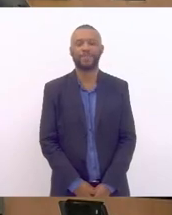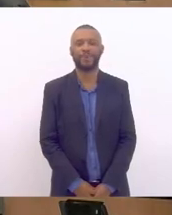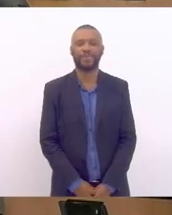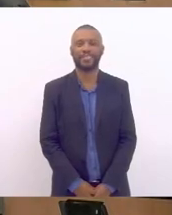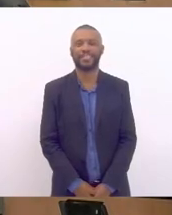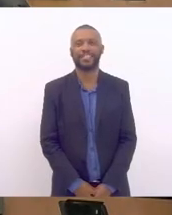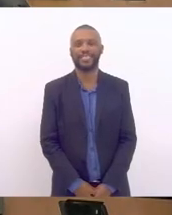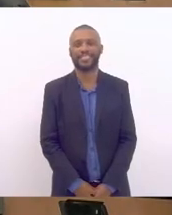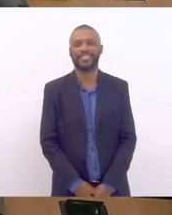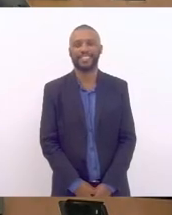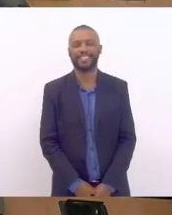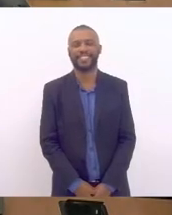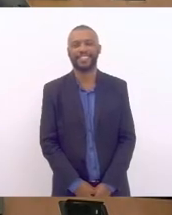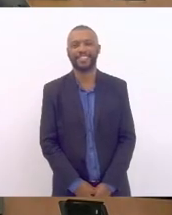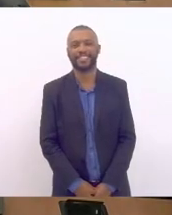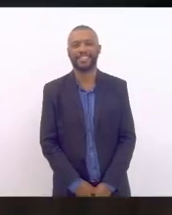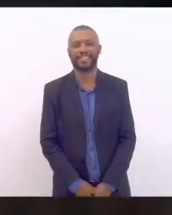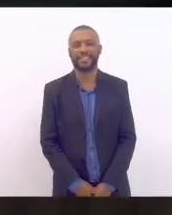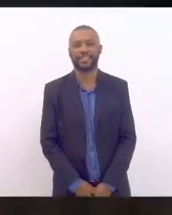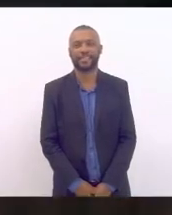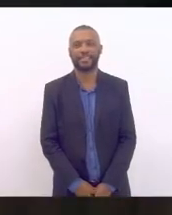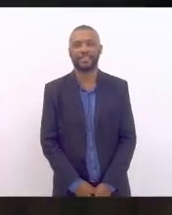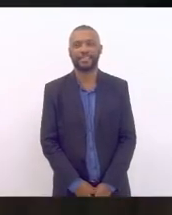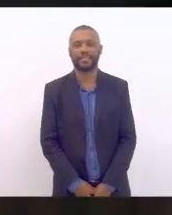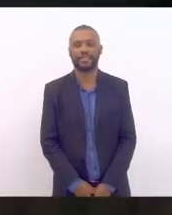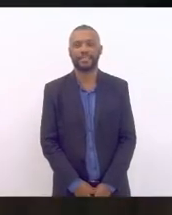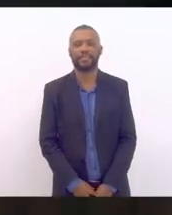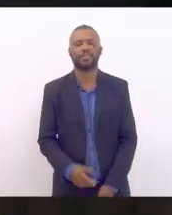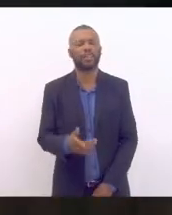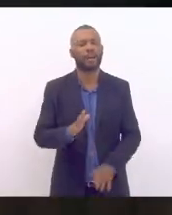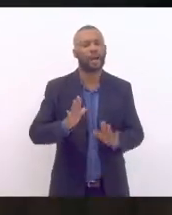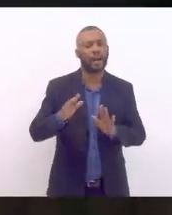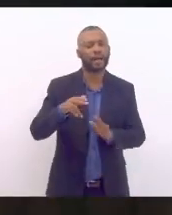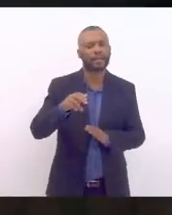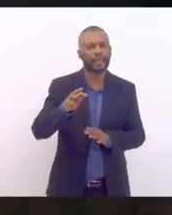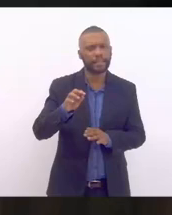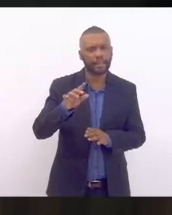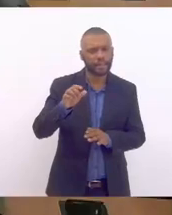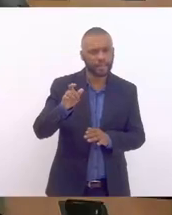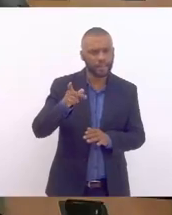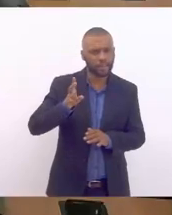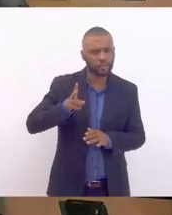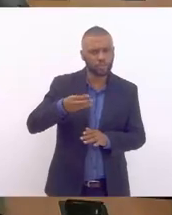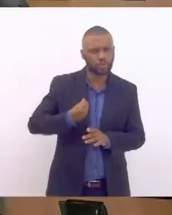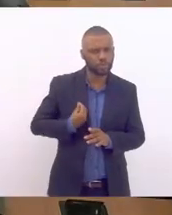e antes antes do loja usado a Natália tá aí ainda ou já saiu ó